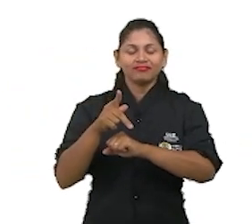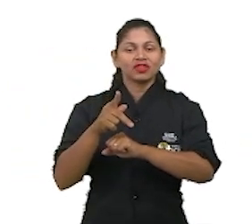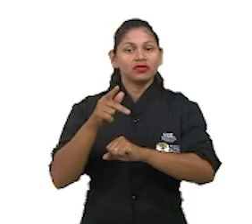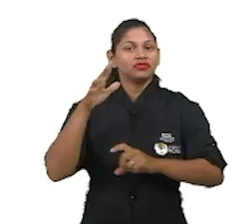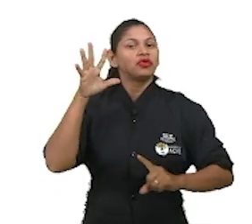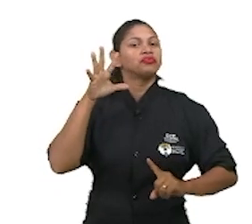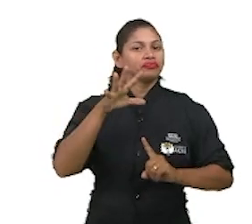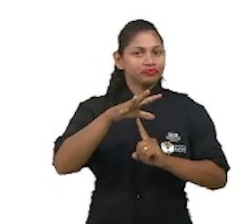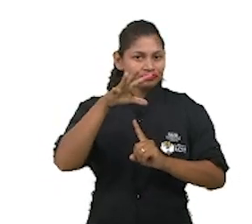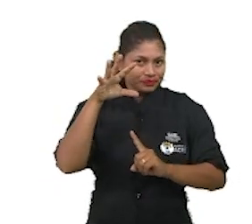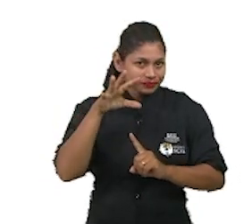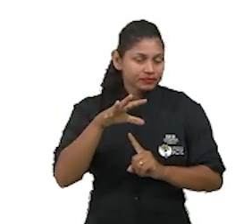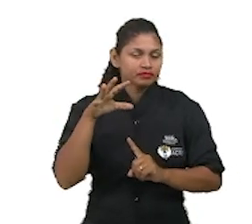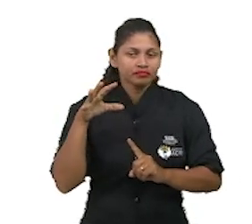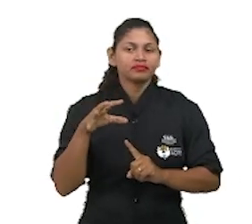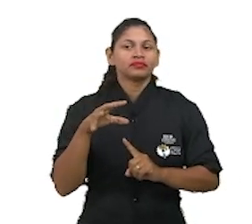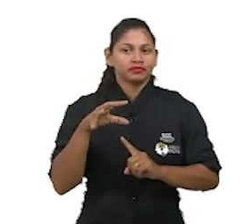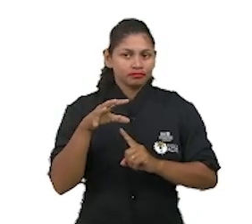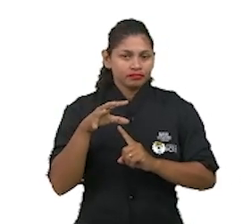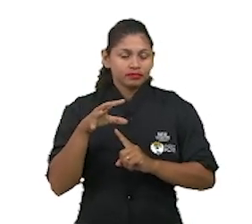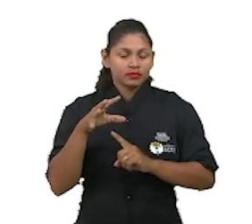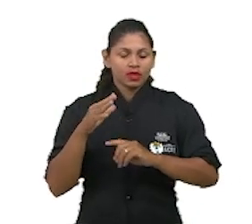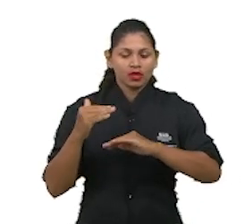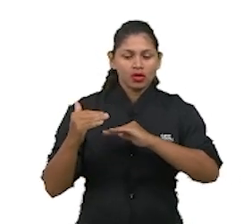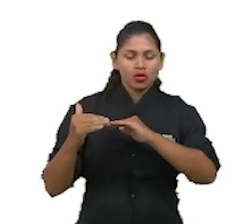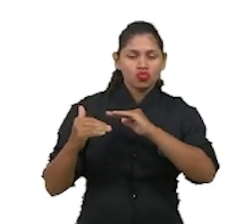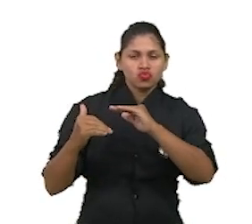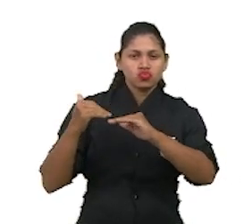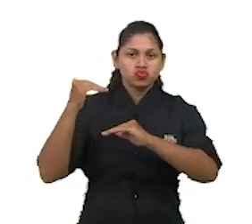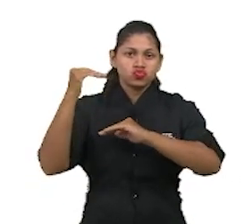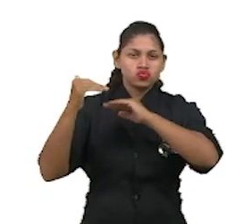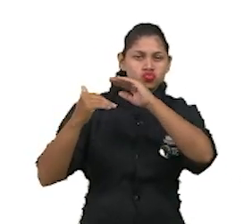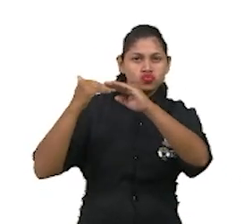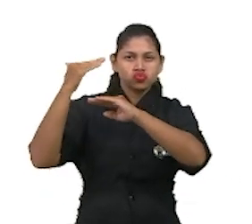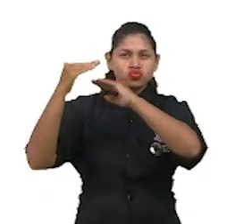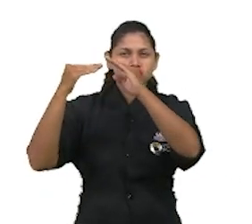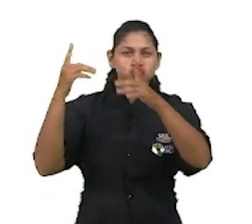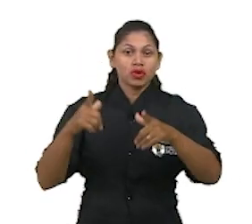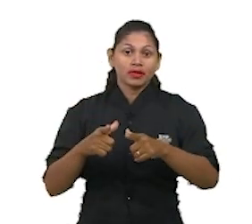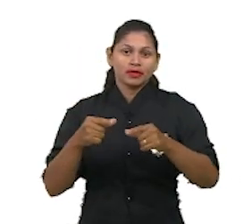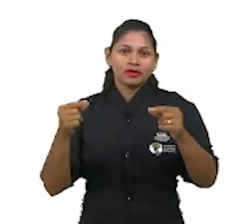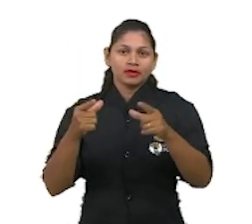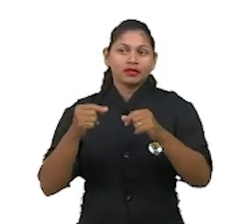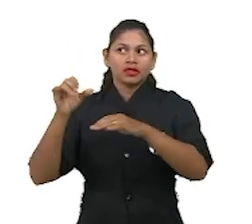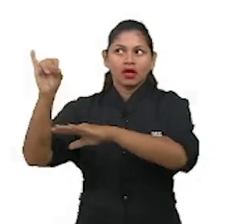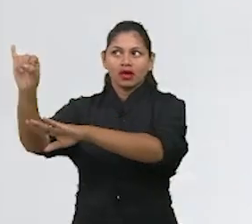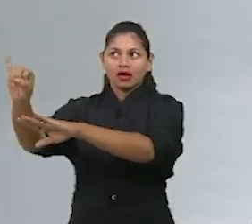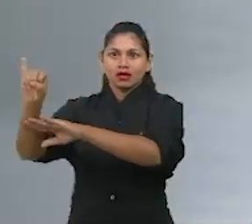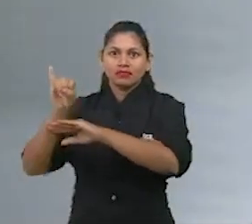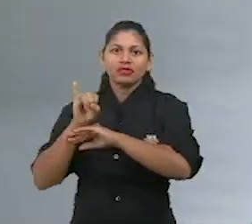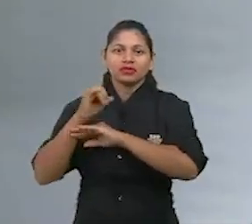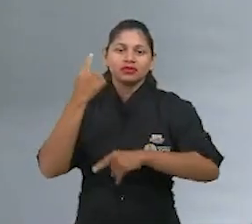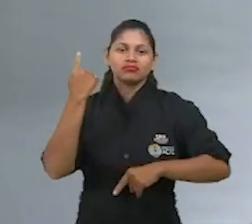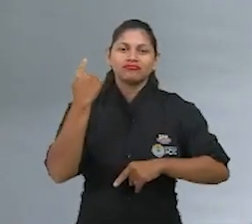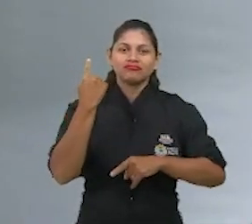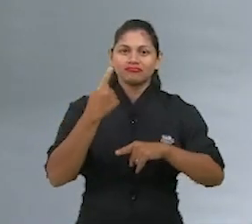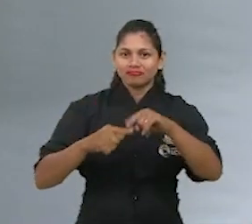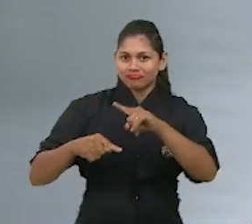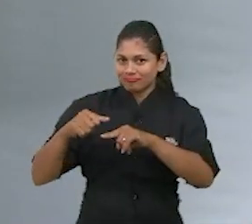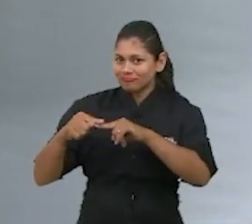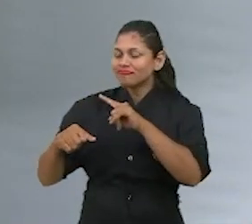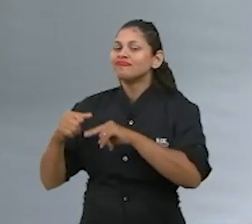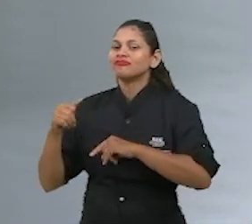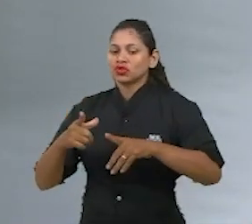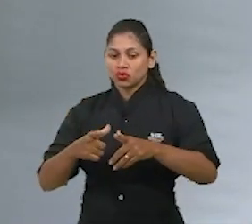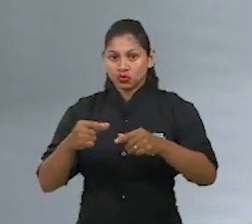e que provavelmente manterão o crescimento das importações chinesas para o Brasil. Atualmente, se você comprar desses